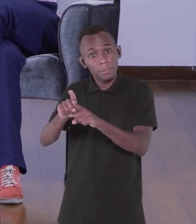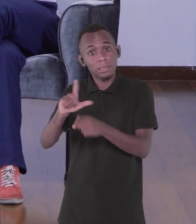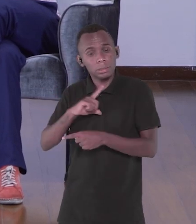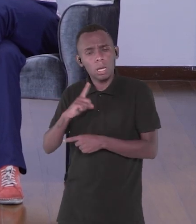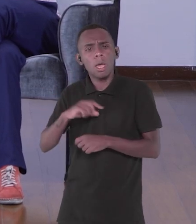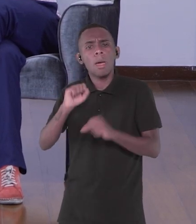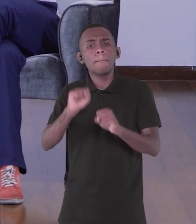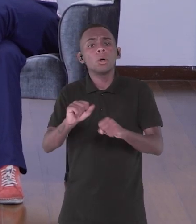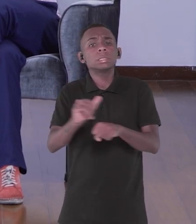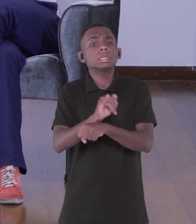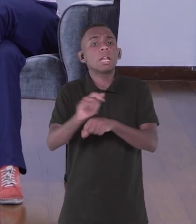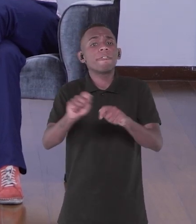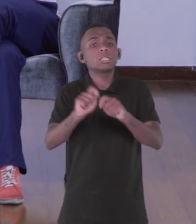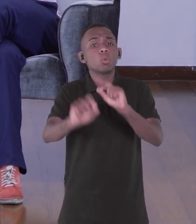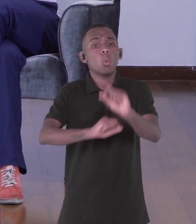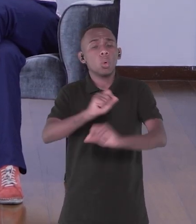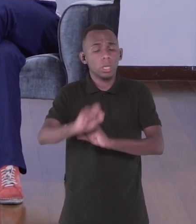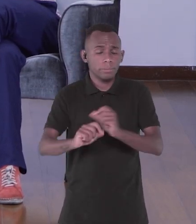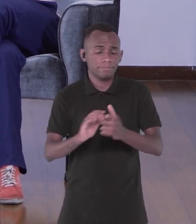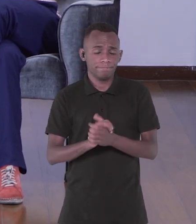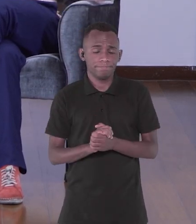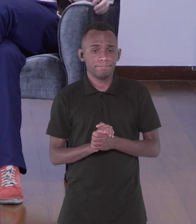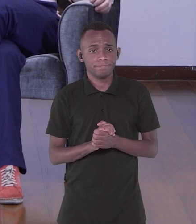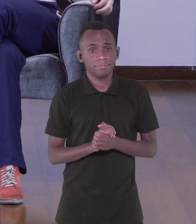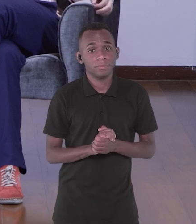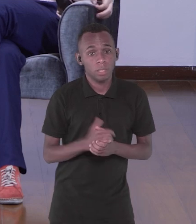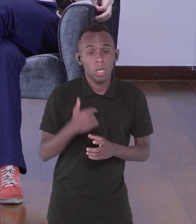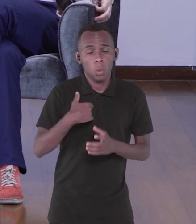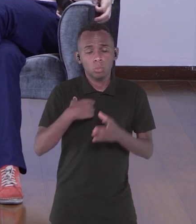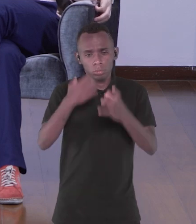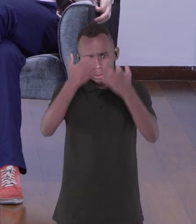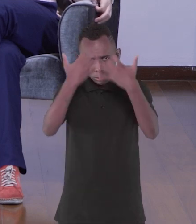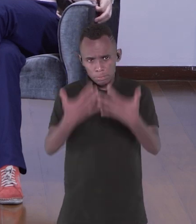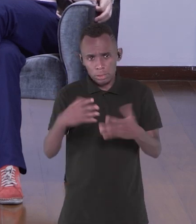feito? Eu acho que eu falo isso no livro,